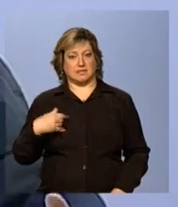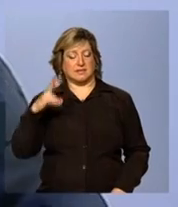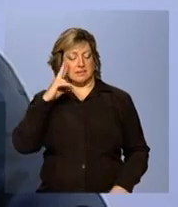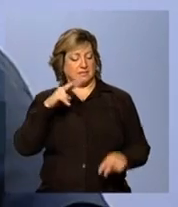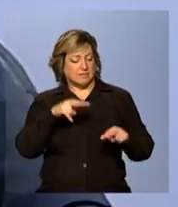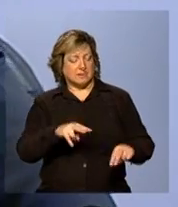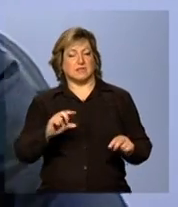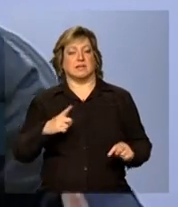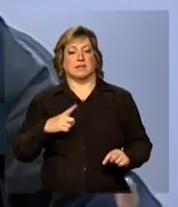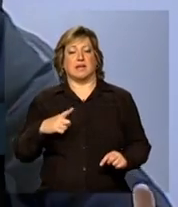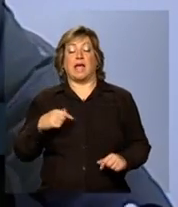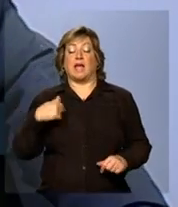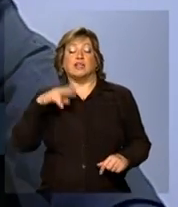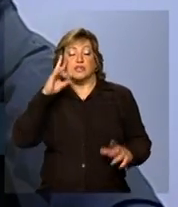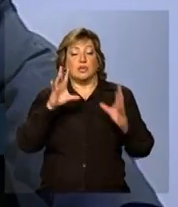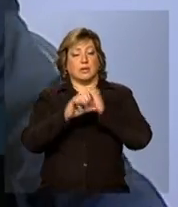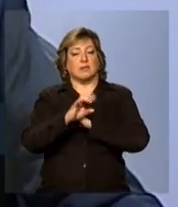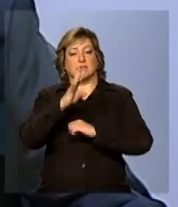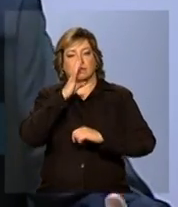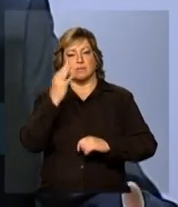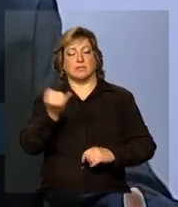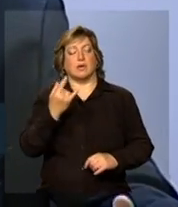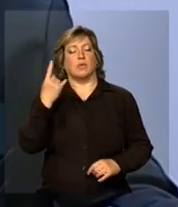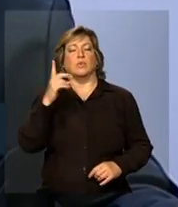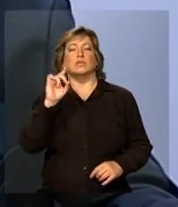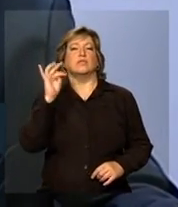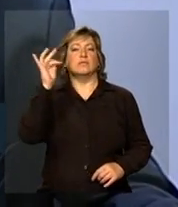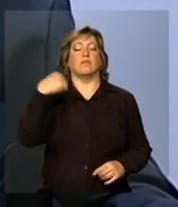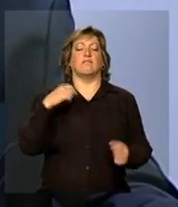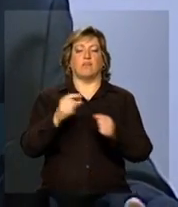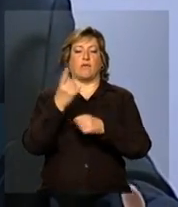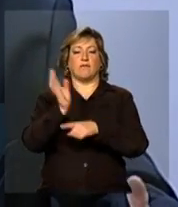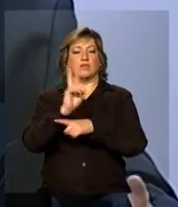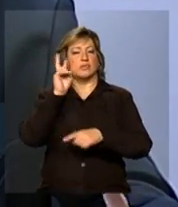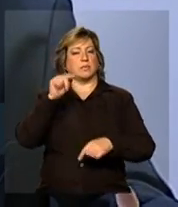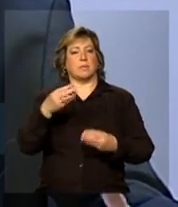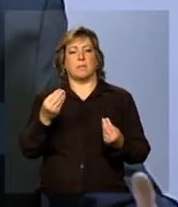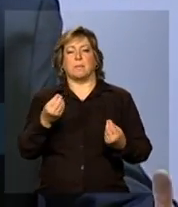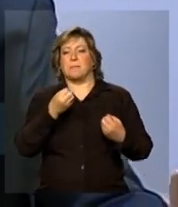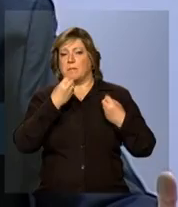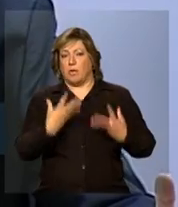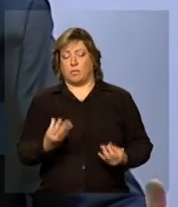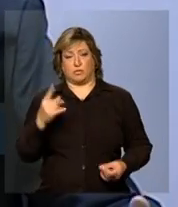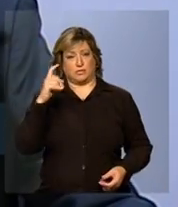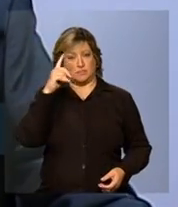é tão interessante, mas essa eu vou fazer um dia, um filme, algo sobre isso. Foi tão bacana, foi tão